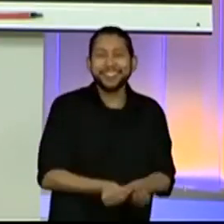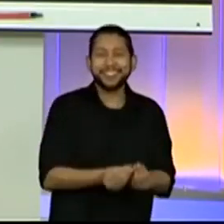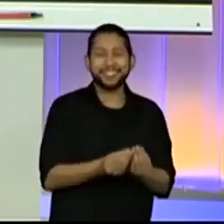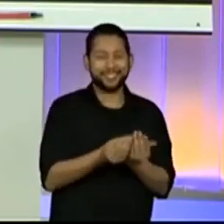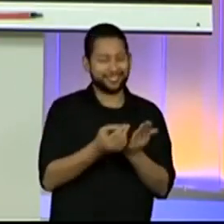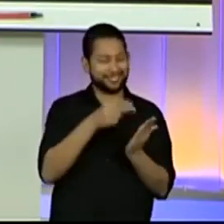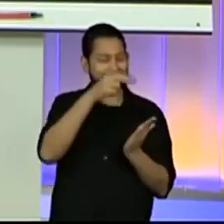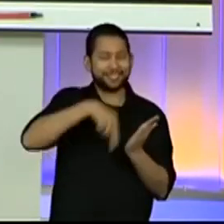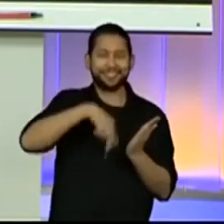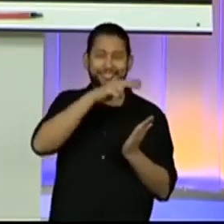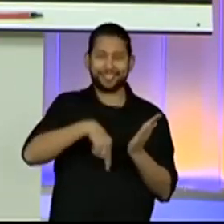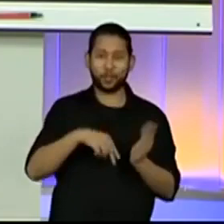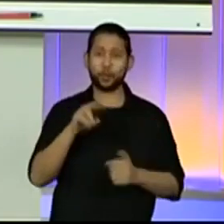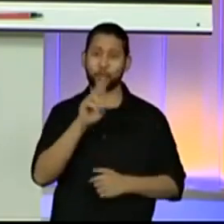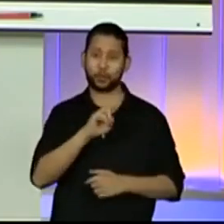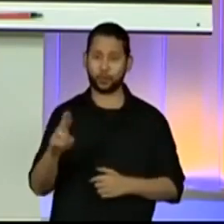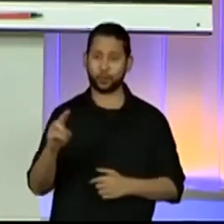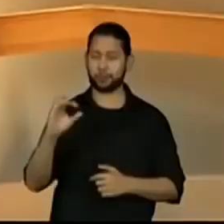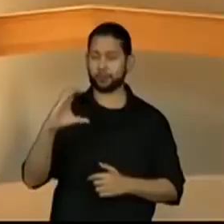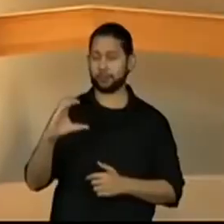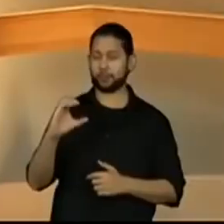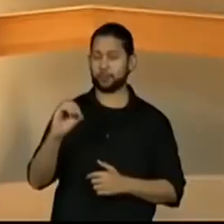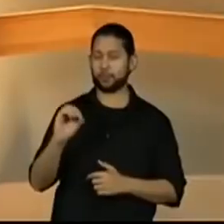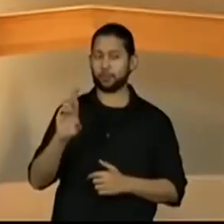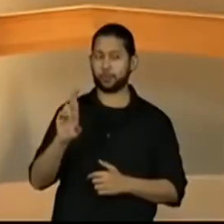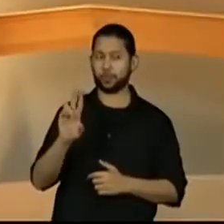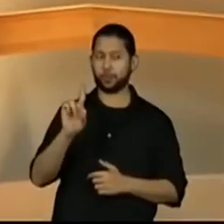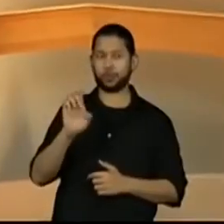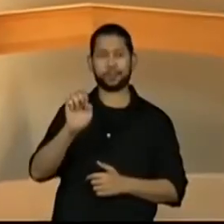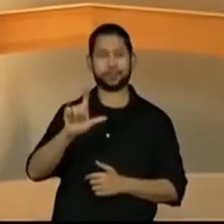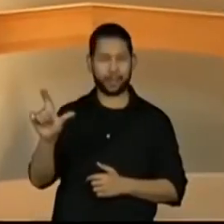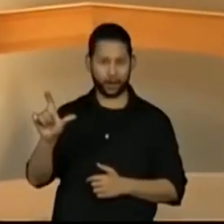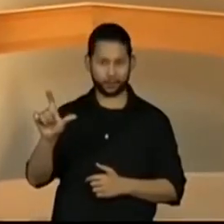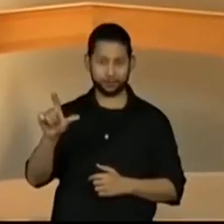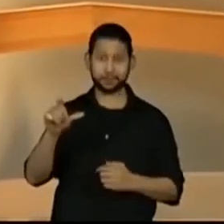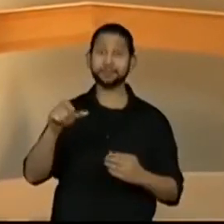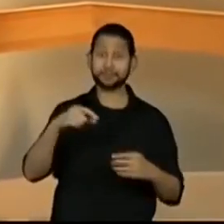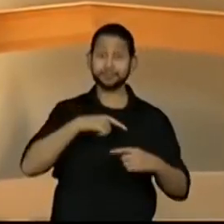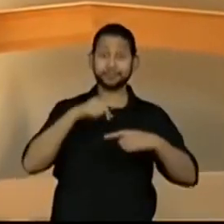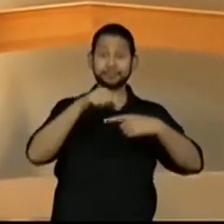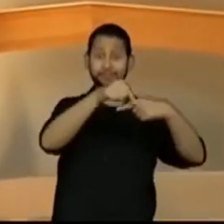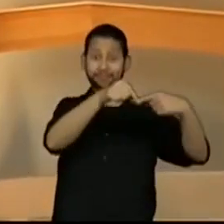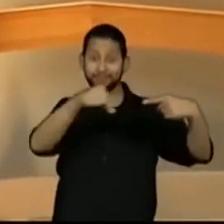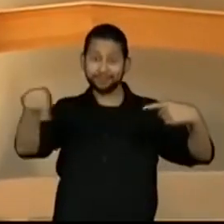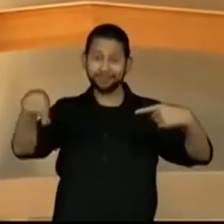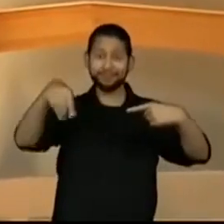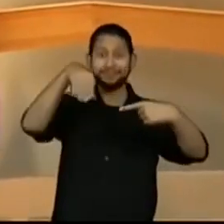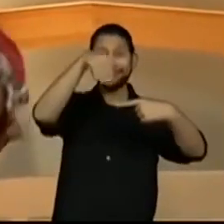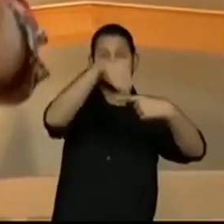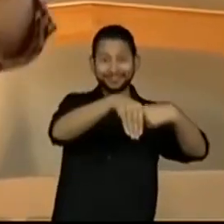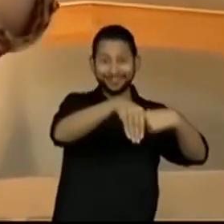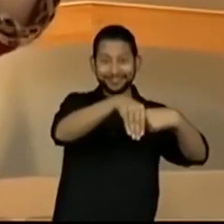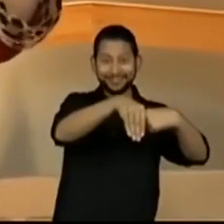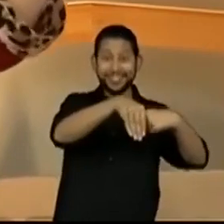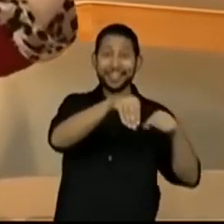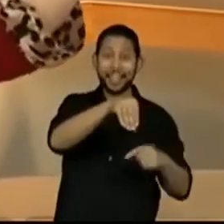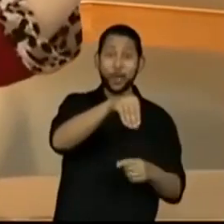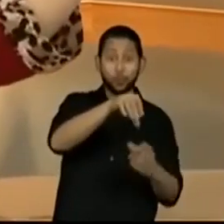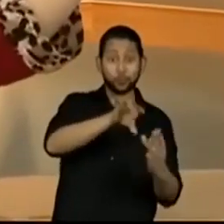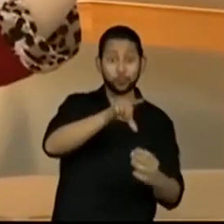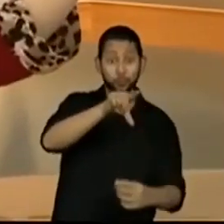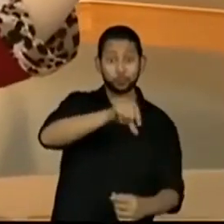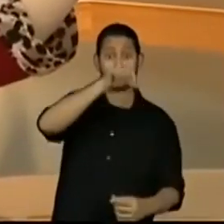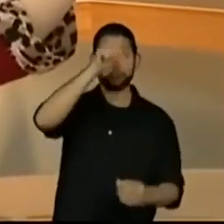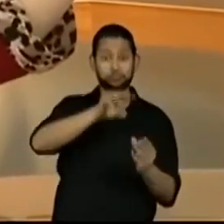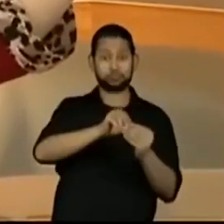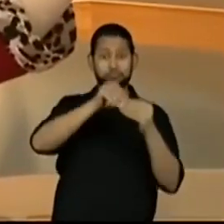cordel, tanto quanto o poema, nós não vamos falar da estrutura nem da história. No caso aqui, ele foi uma escolha para trabalhar a